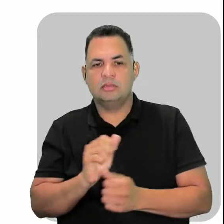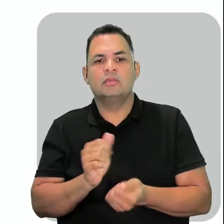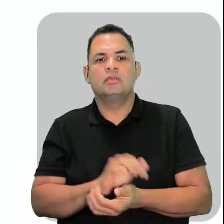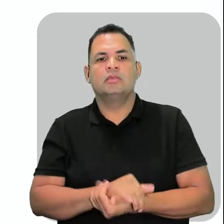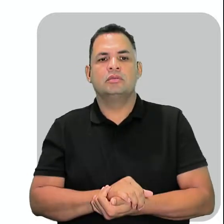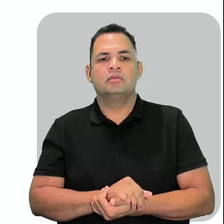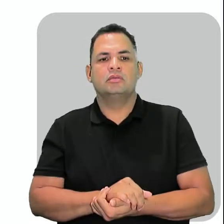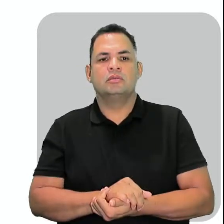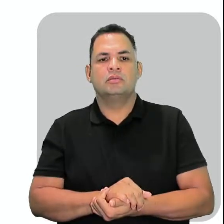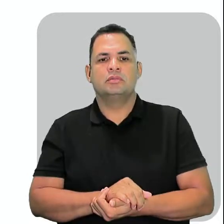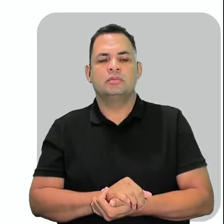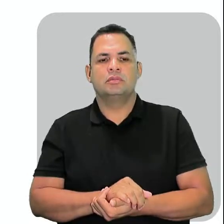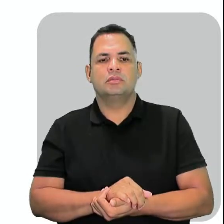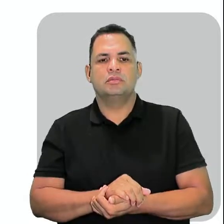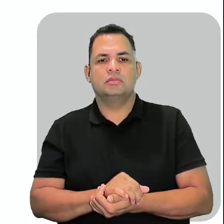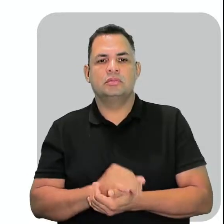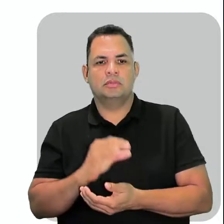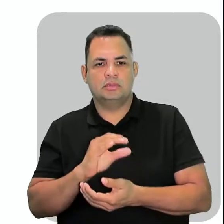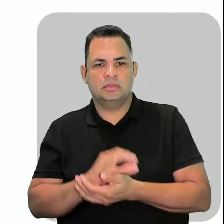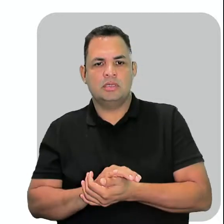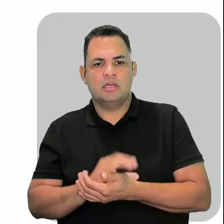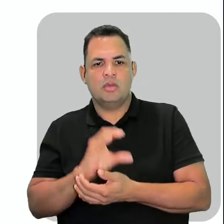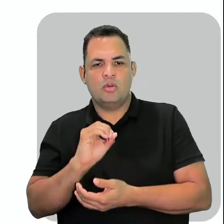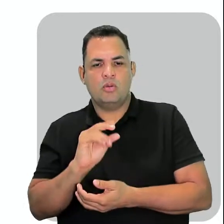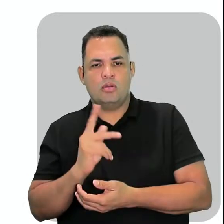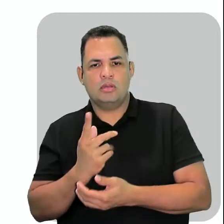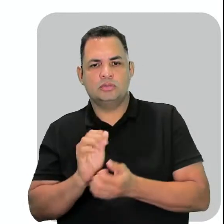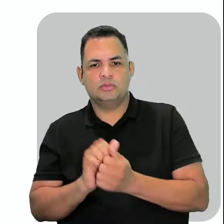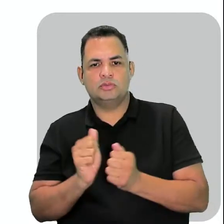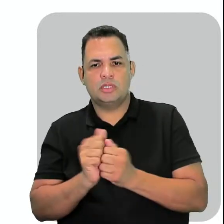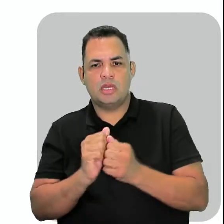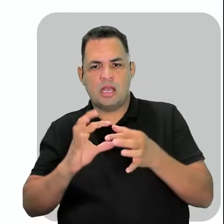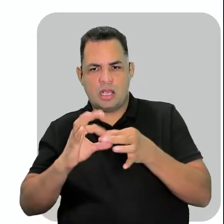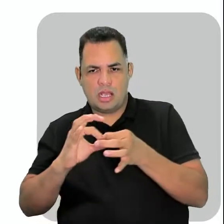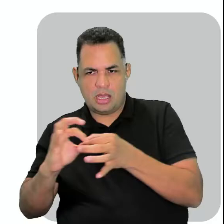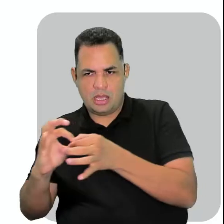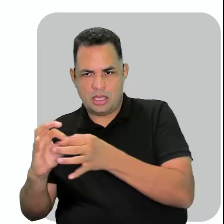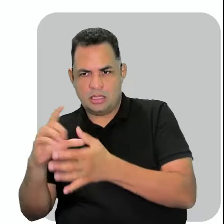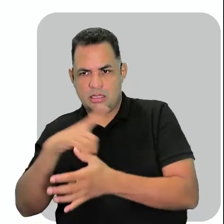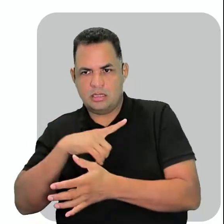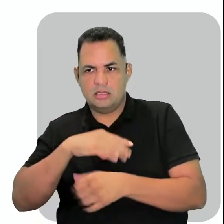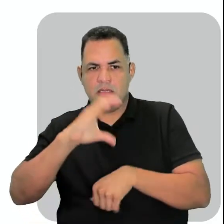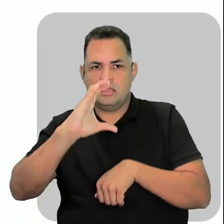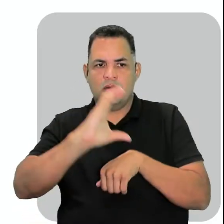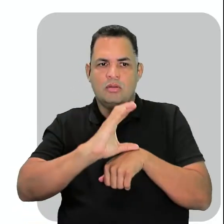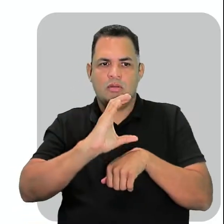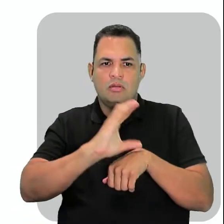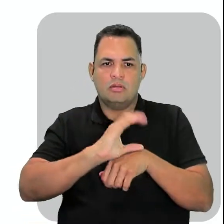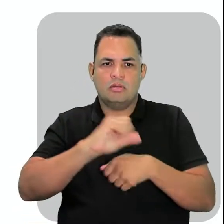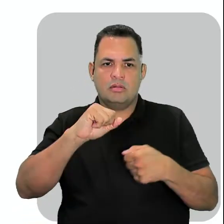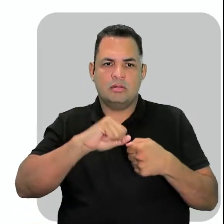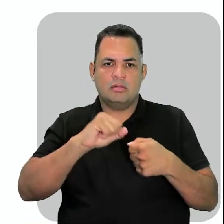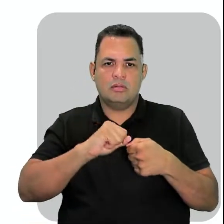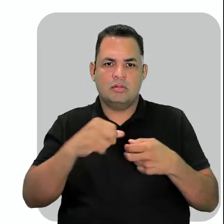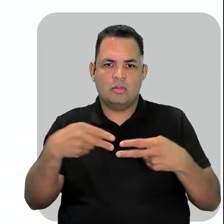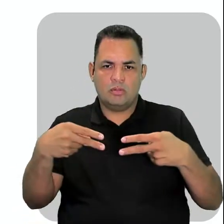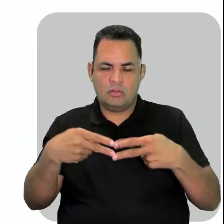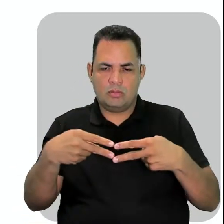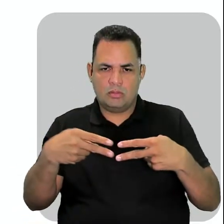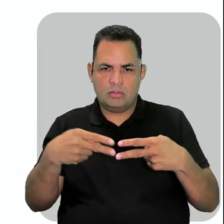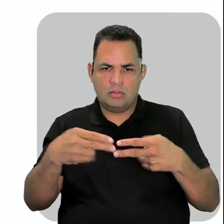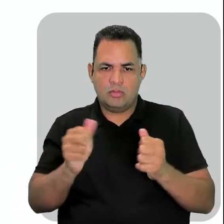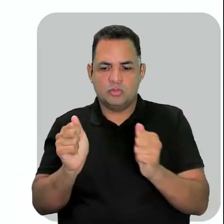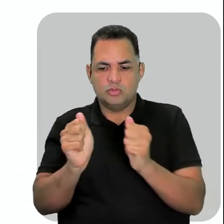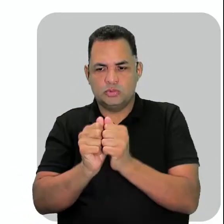R, né? A carbonila na cadeia carbônica, isso é, ele tem um carbono que realiza uma ligação